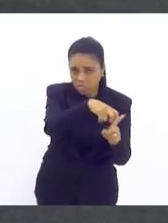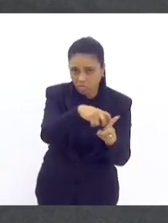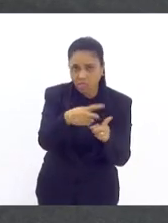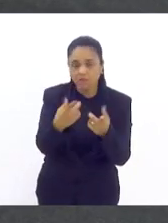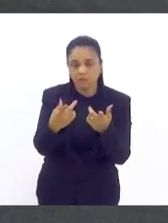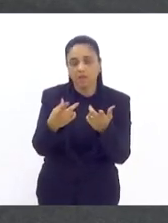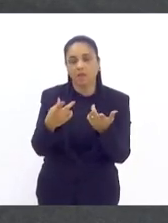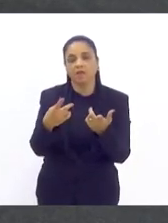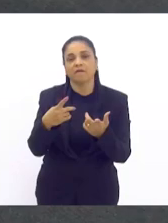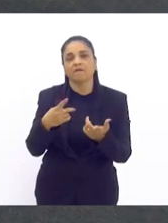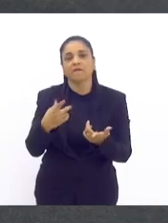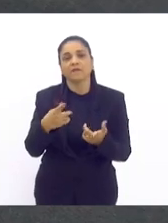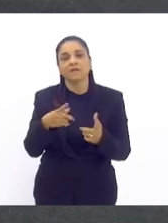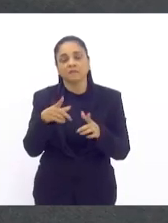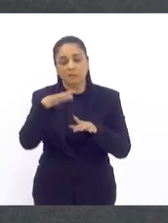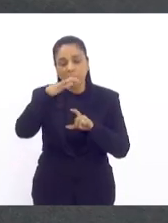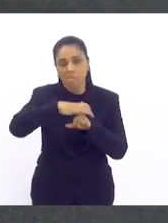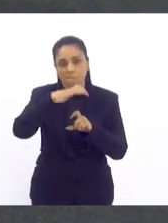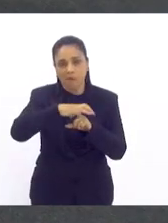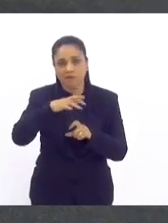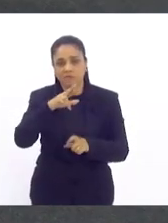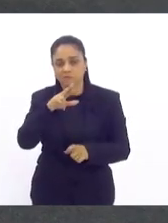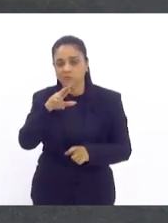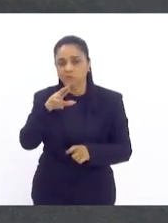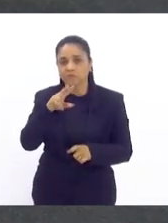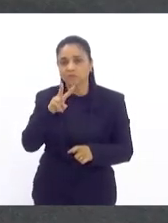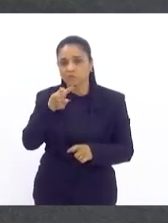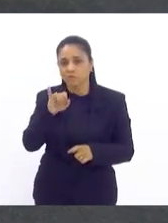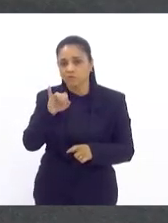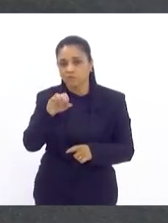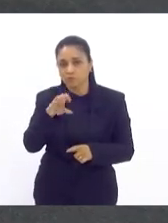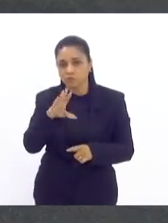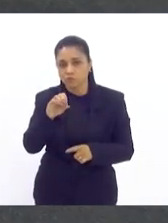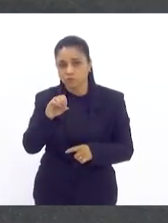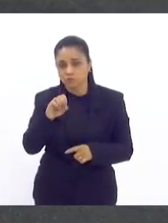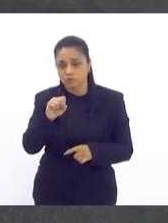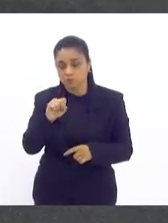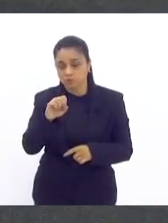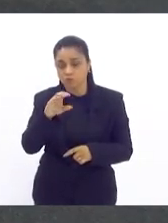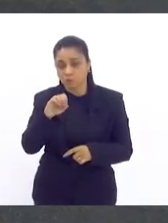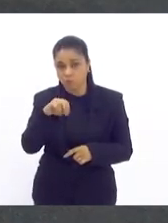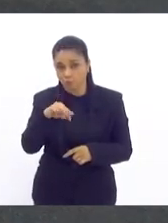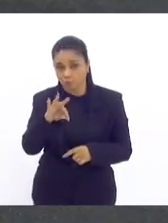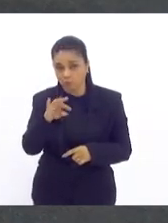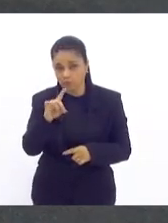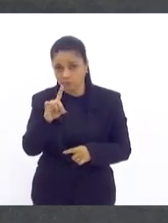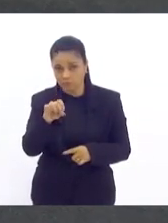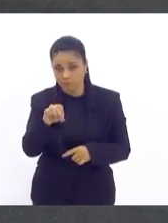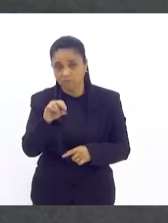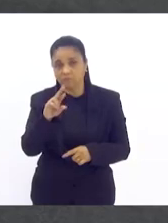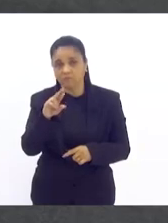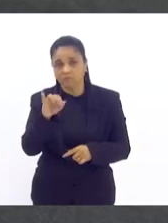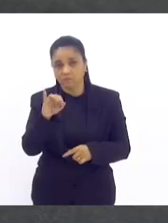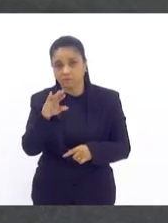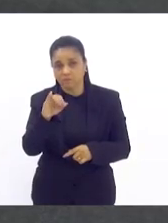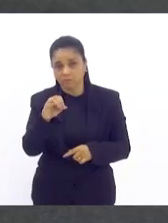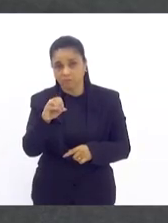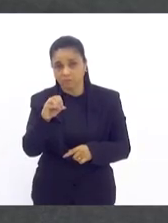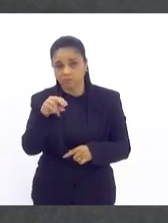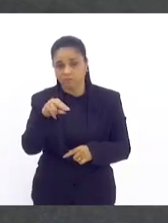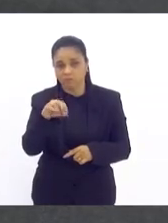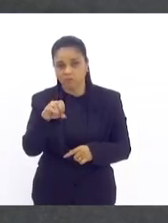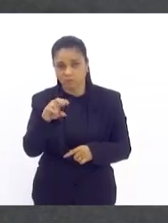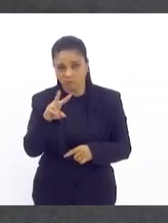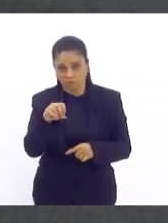de um acidente na Praça Visconde do Rio Novo mais uma vez um episódio Episódio de desrespeito com o povo do interior